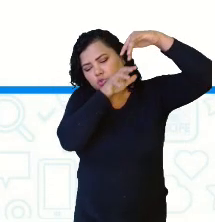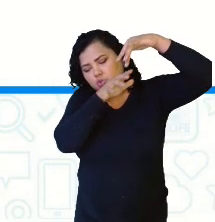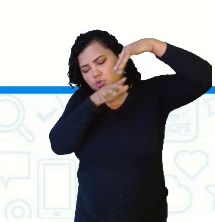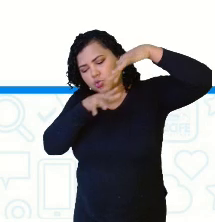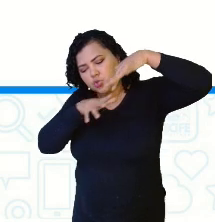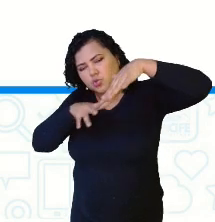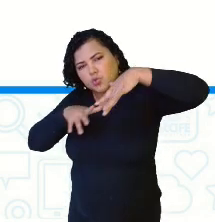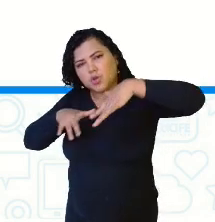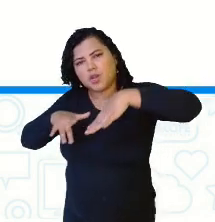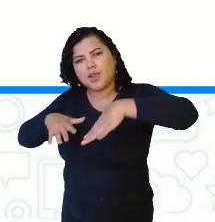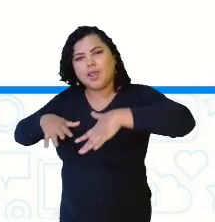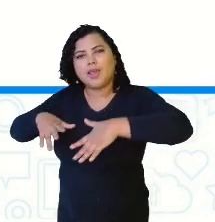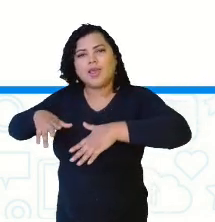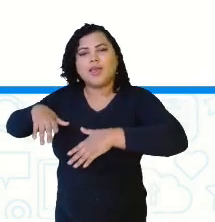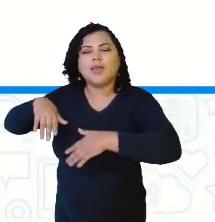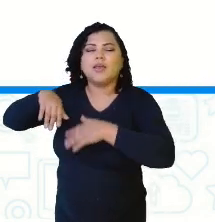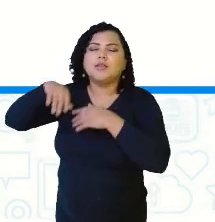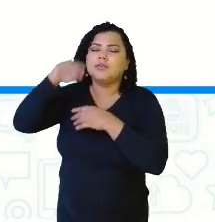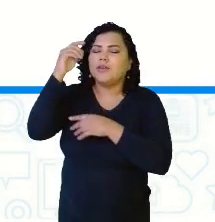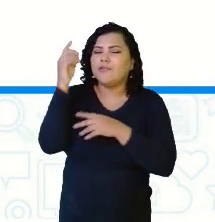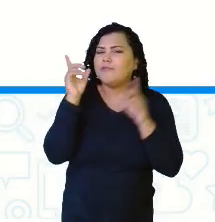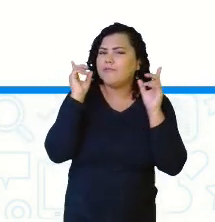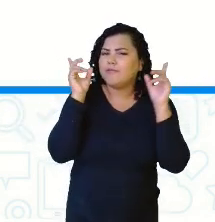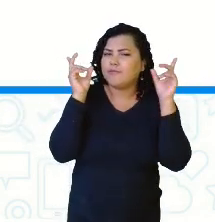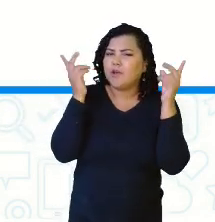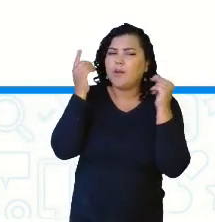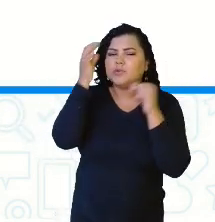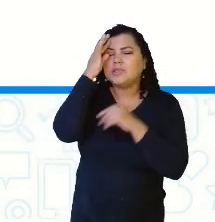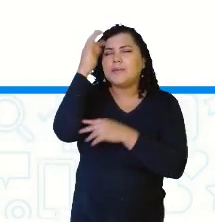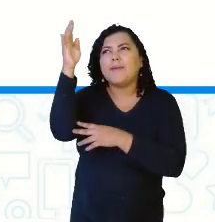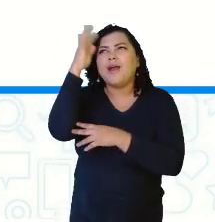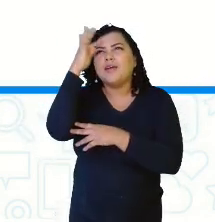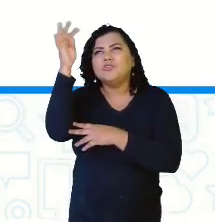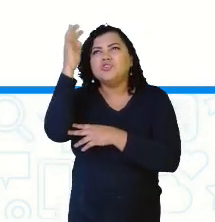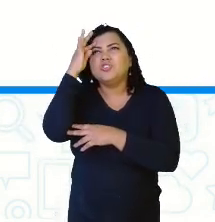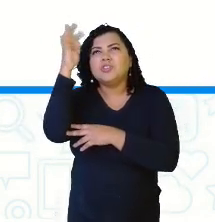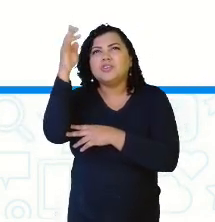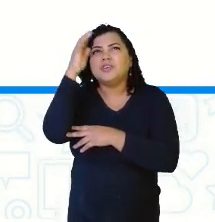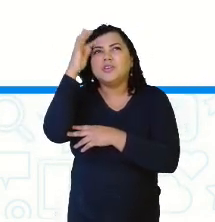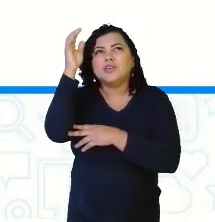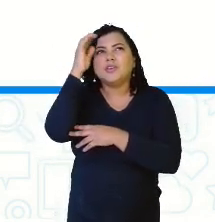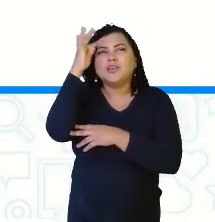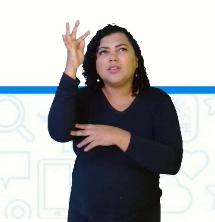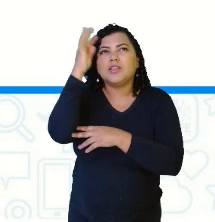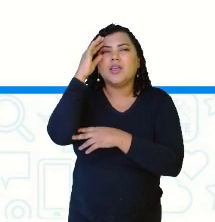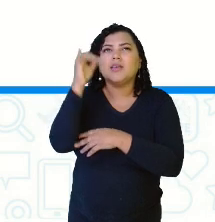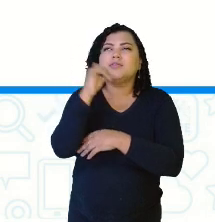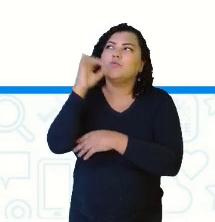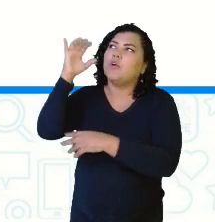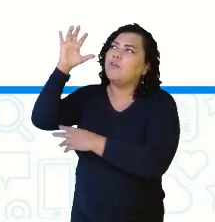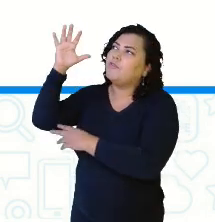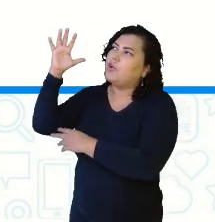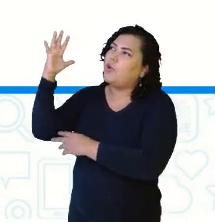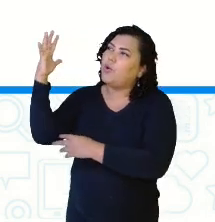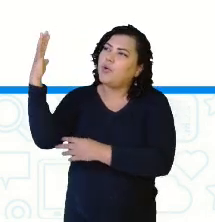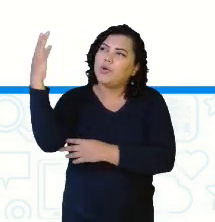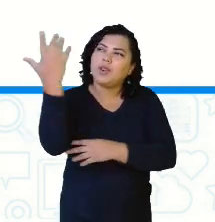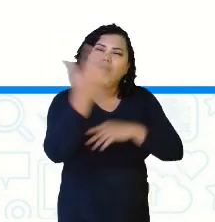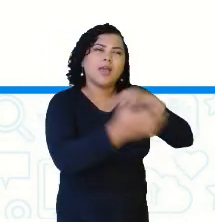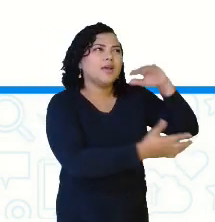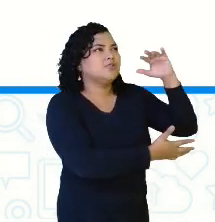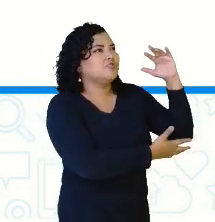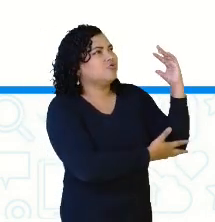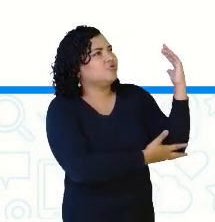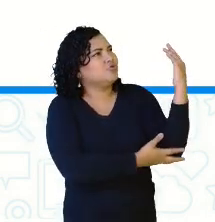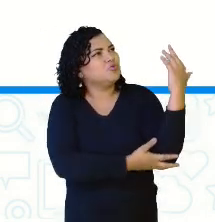pássaros cantando. Fecha os olhos, vamos usar a imaginação. Imagina uma floresta, um lugar.